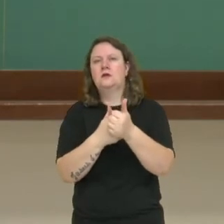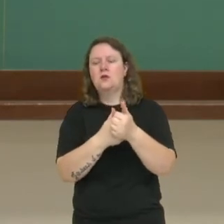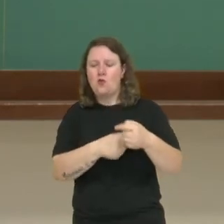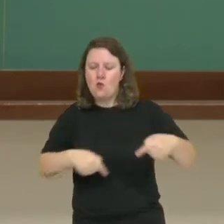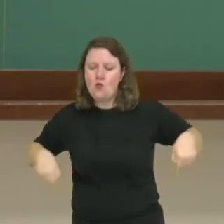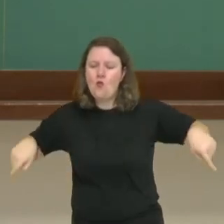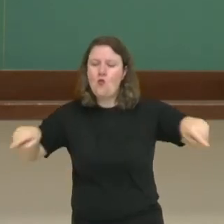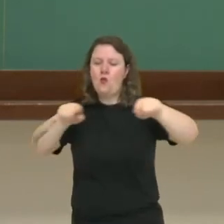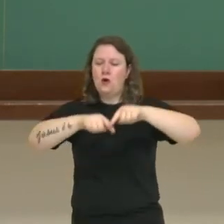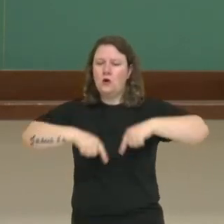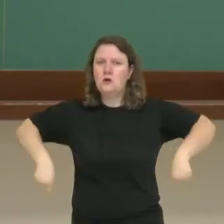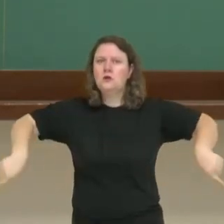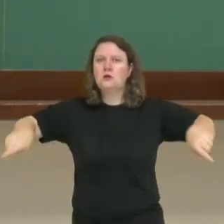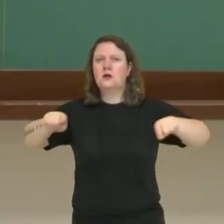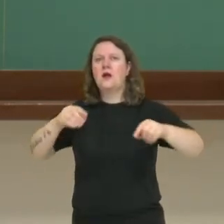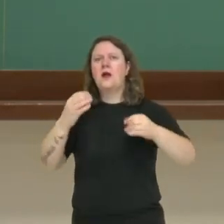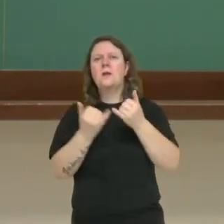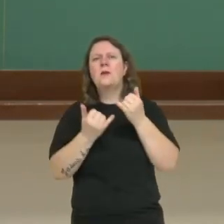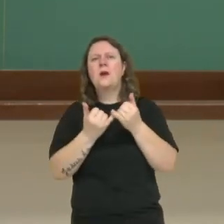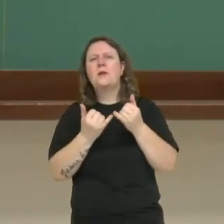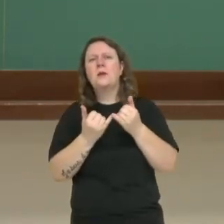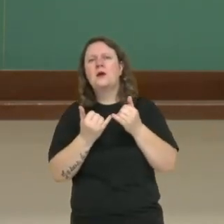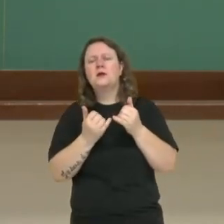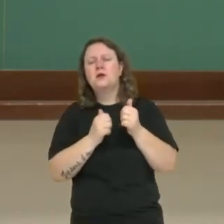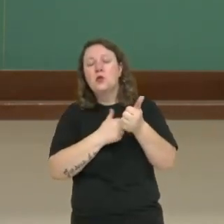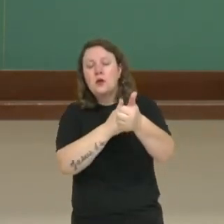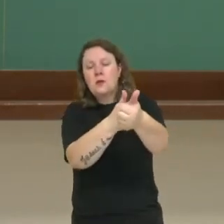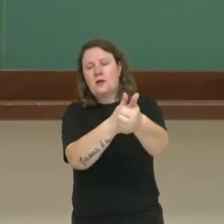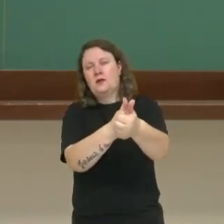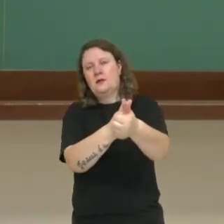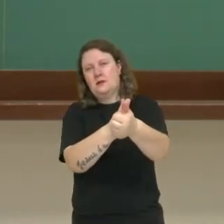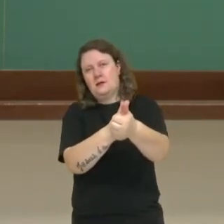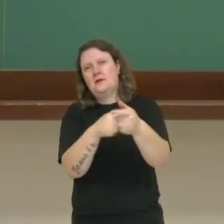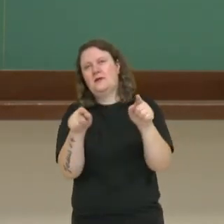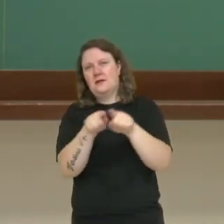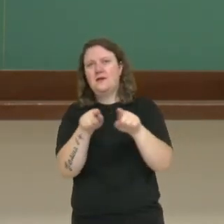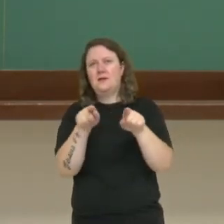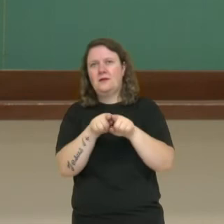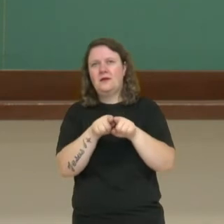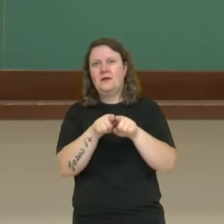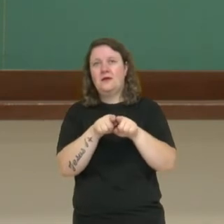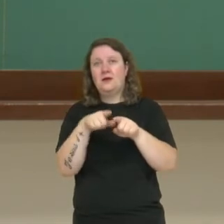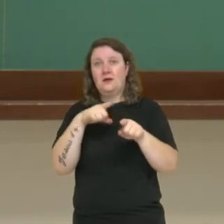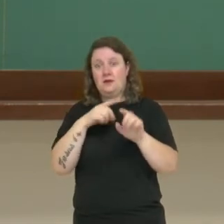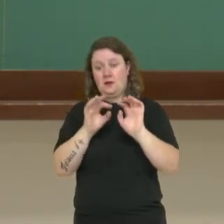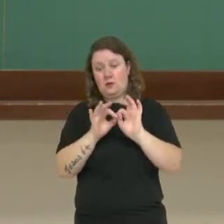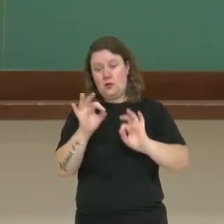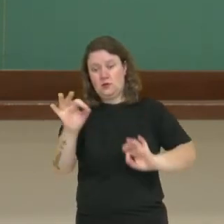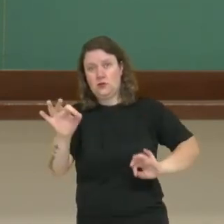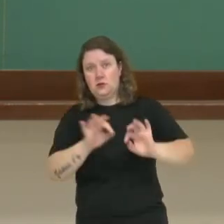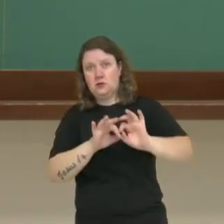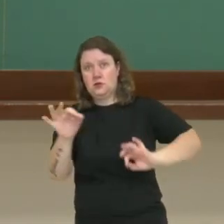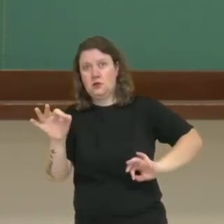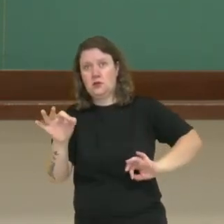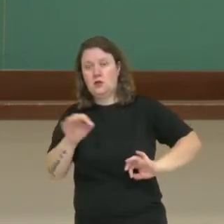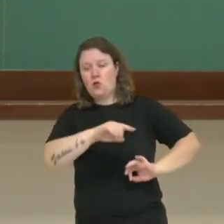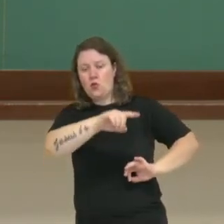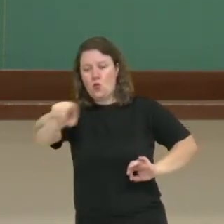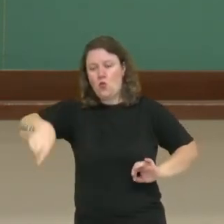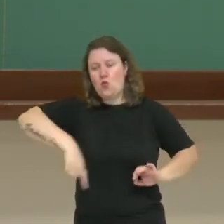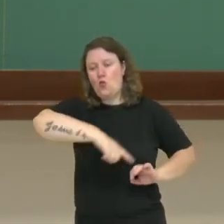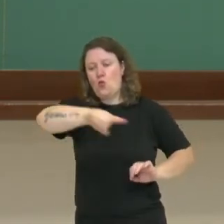equipe estivesse perseguindo a outra, tá? Então, eles têm uma distância a cumprir, um número de voltas para